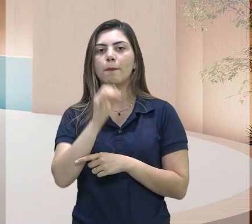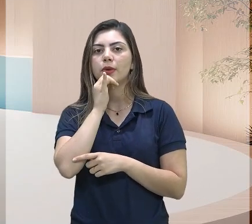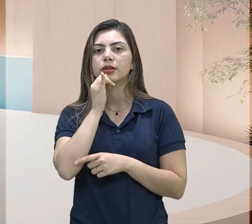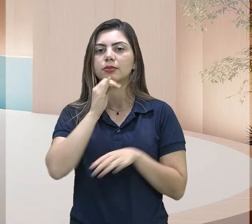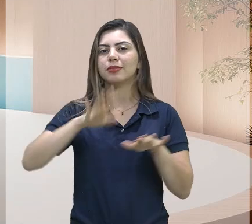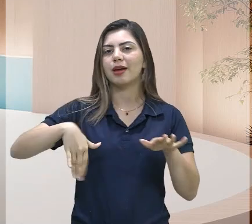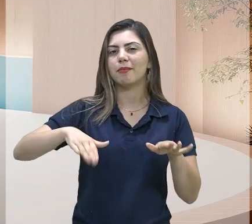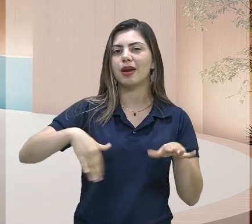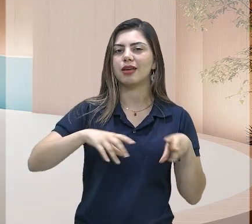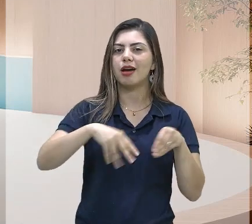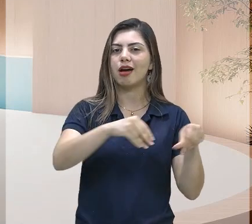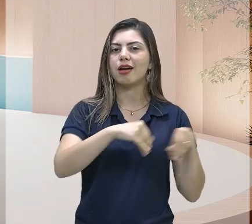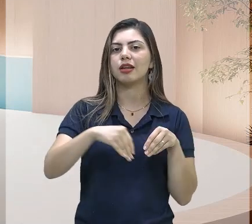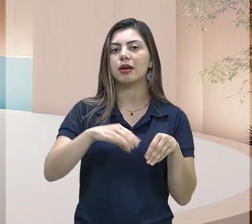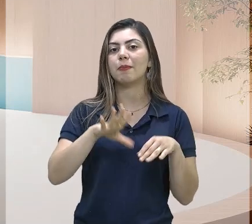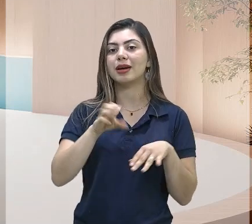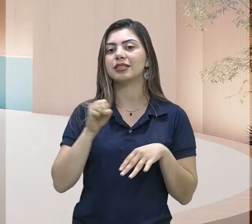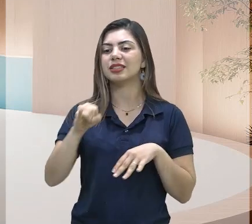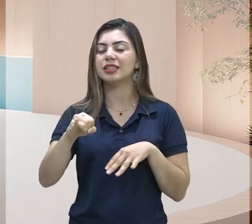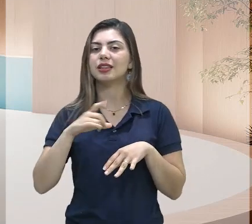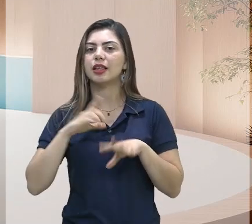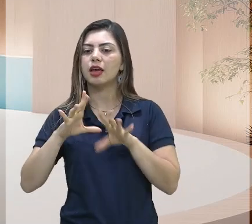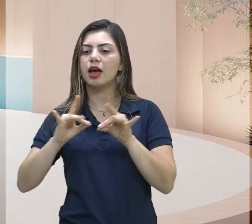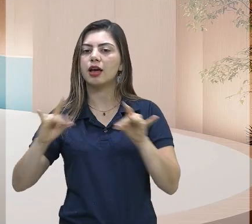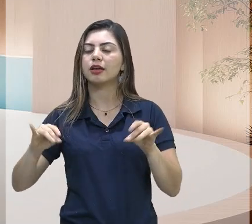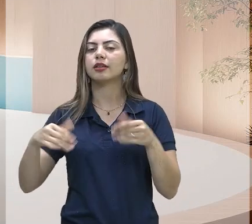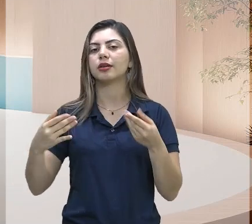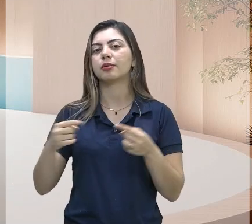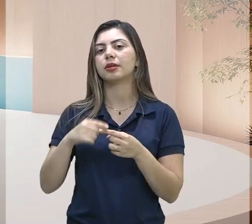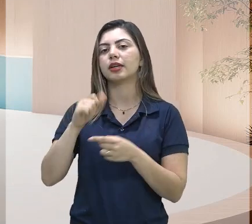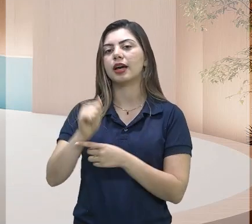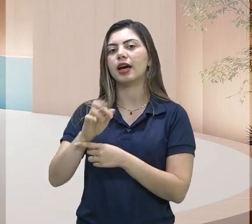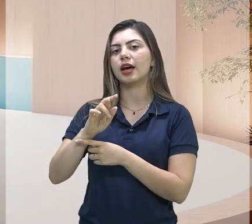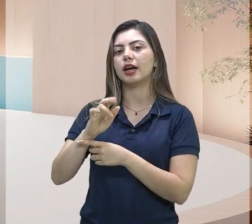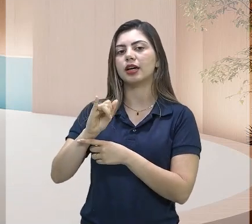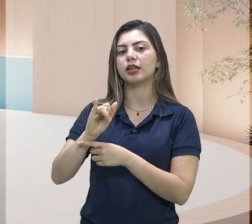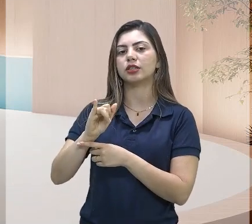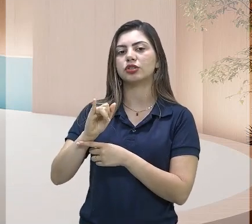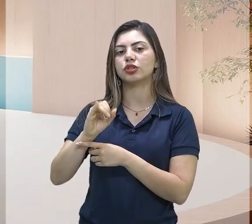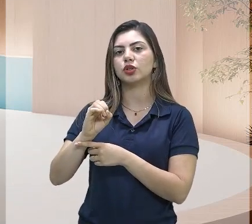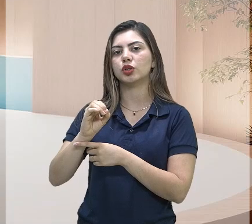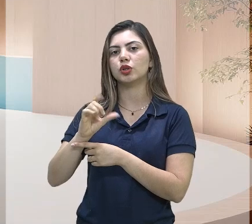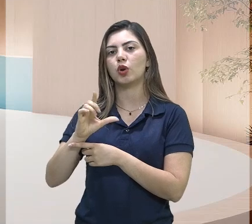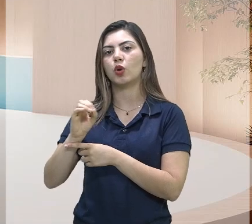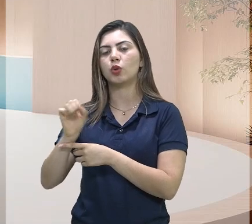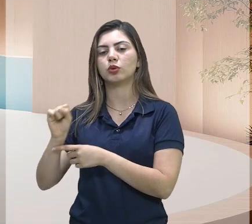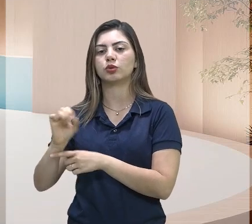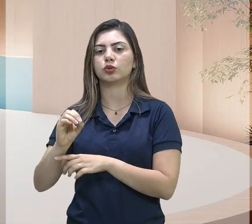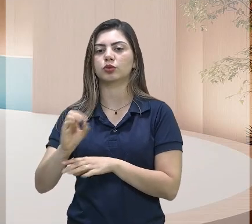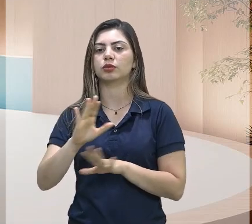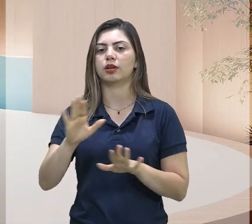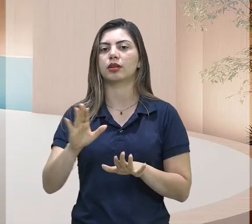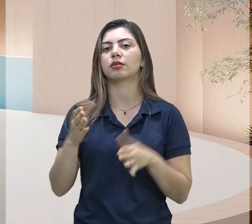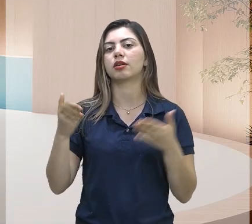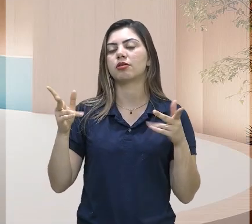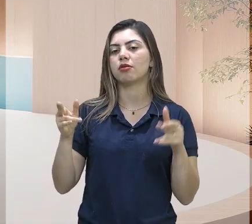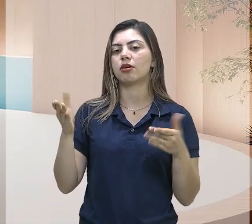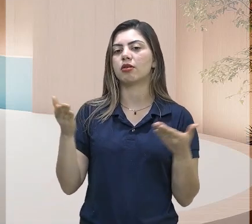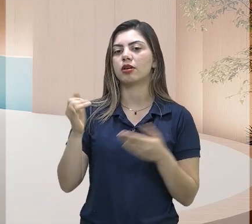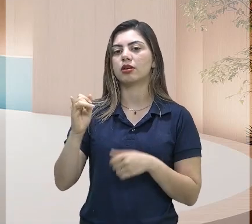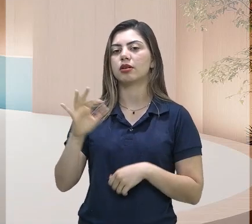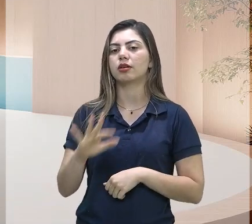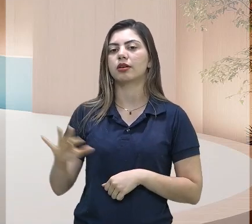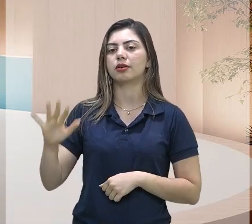predomina argila, é um solo argiloso. Nesse caso aqui do argilossolo, ele é um pouco ali mais argiloso, tá certo? Ele tem